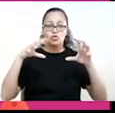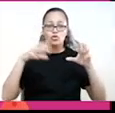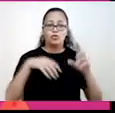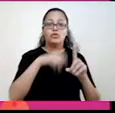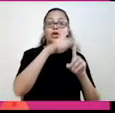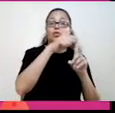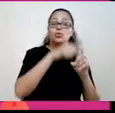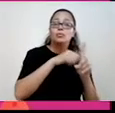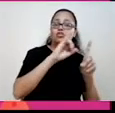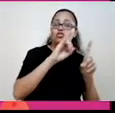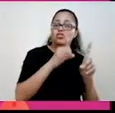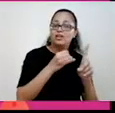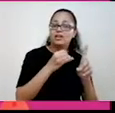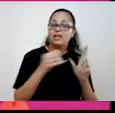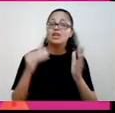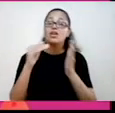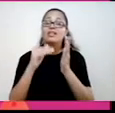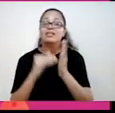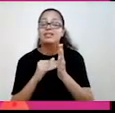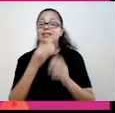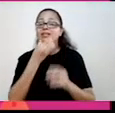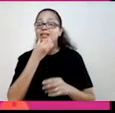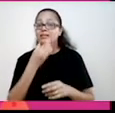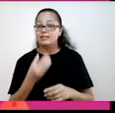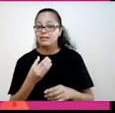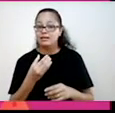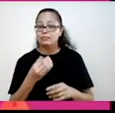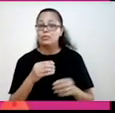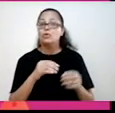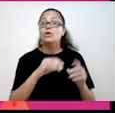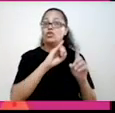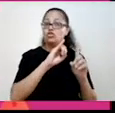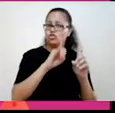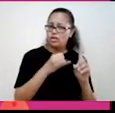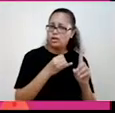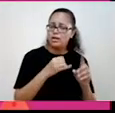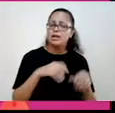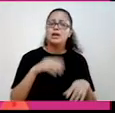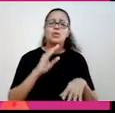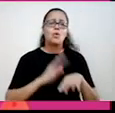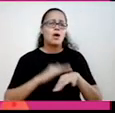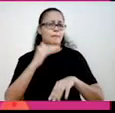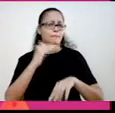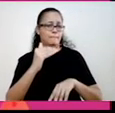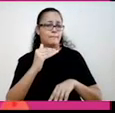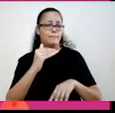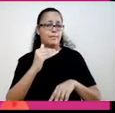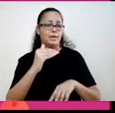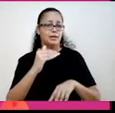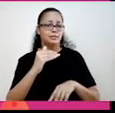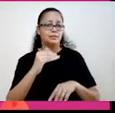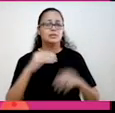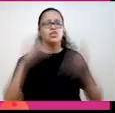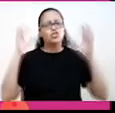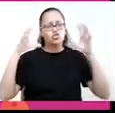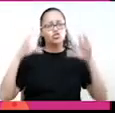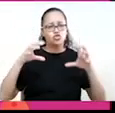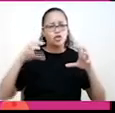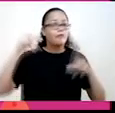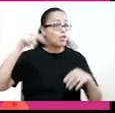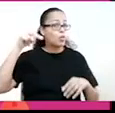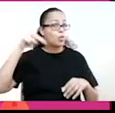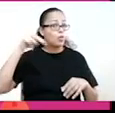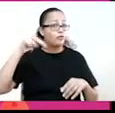dezembro. A gente observa aqui no mês de janeiro, é o mês com maior intensidade de pluviosidade. Começa já a chover bastante, olha só. Em